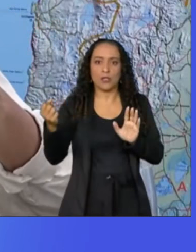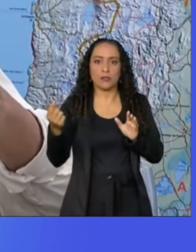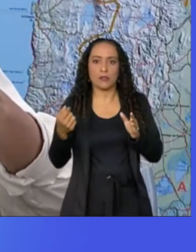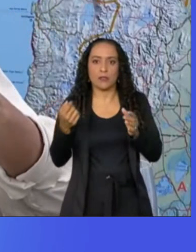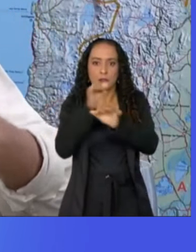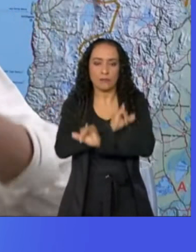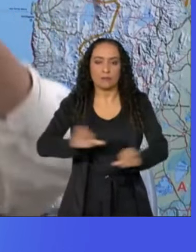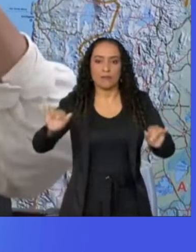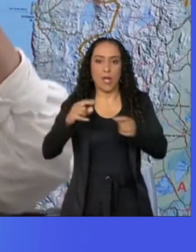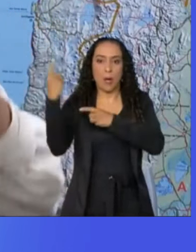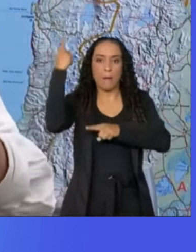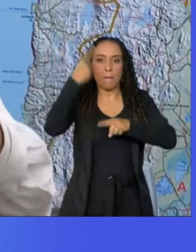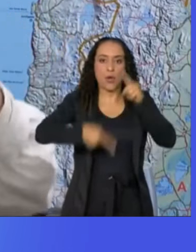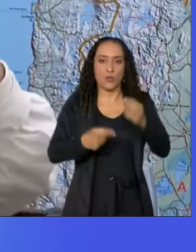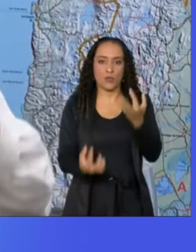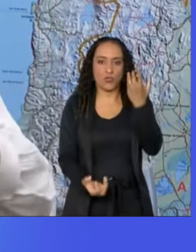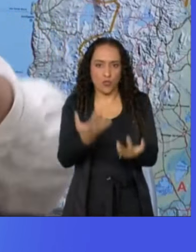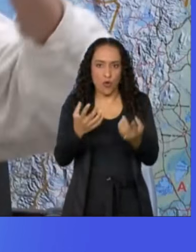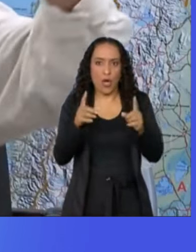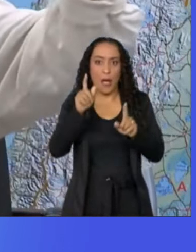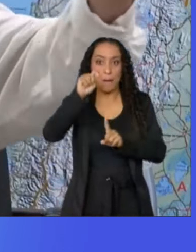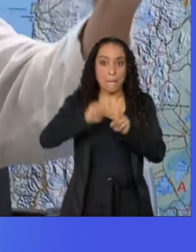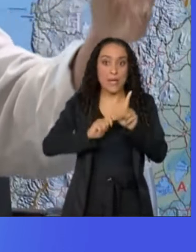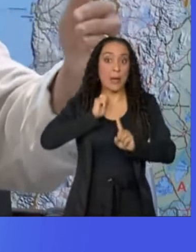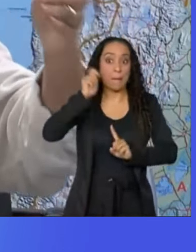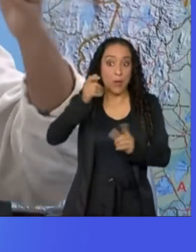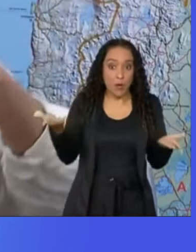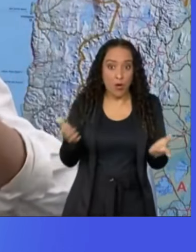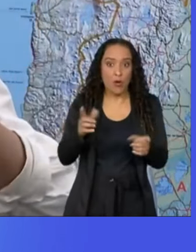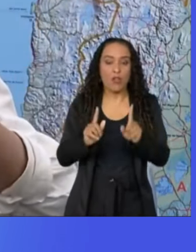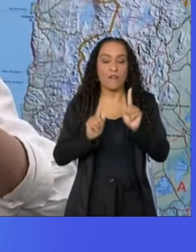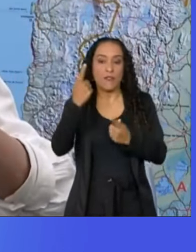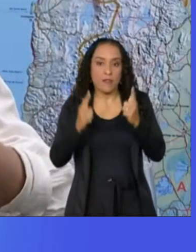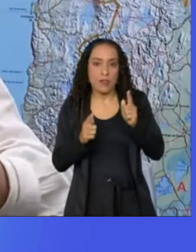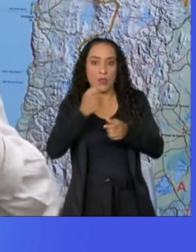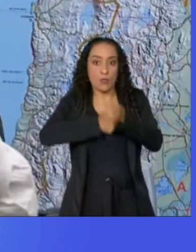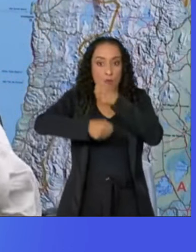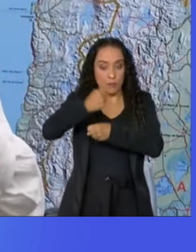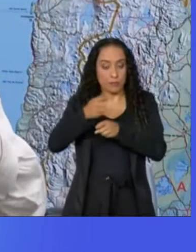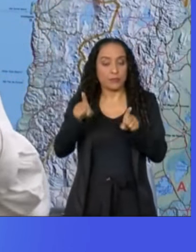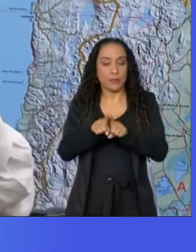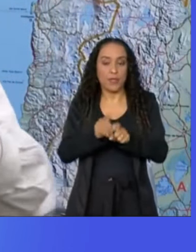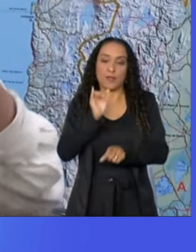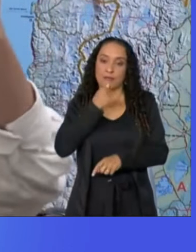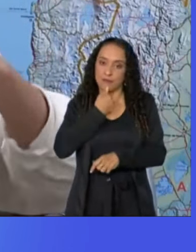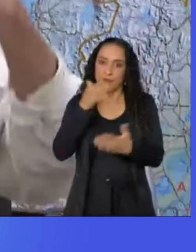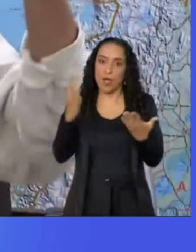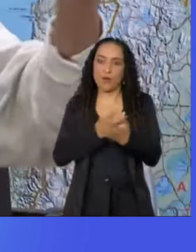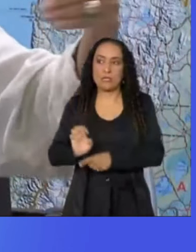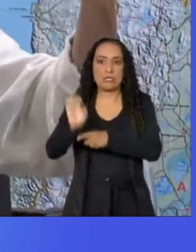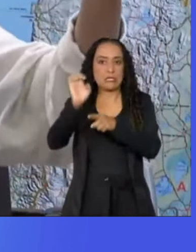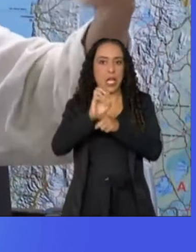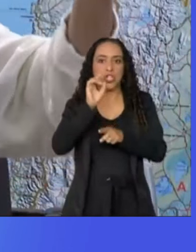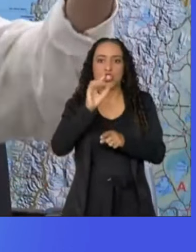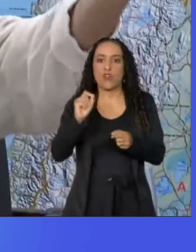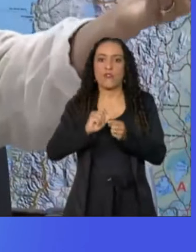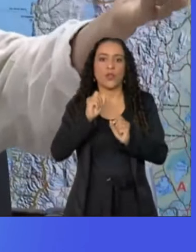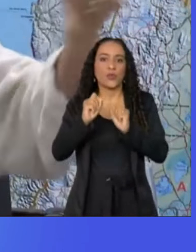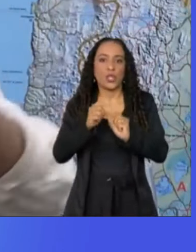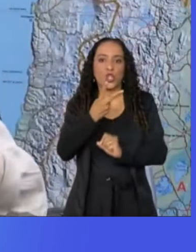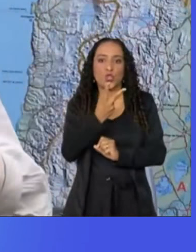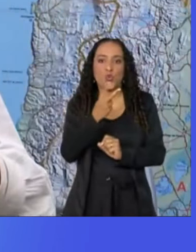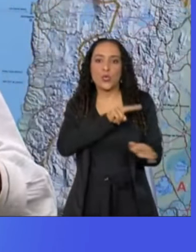proibição de fogo já em abril desse ano em fevereiro do ano passado infelizmente alguns estados só foram fazer isso